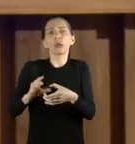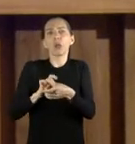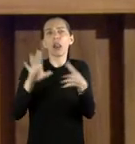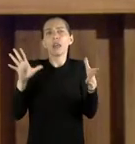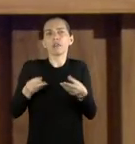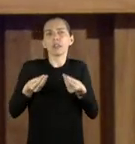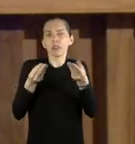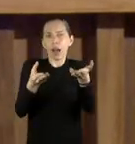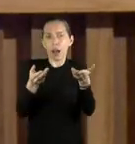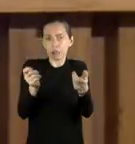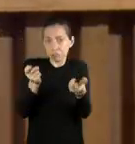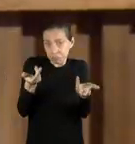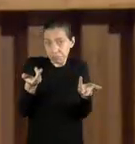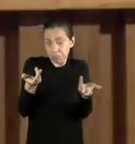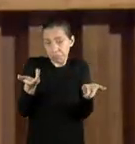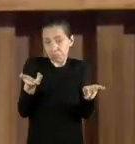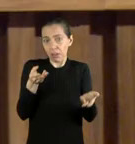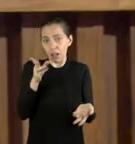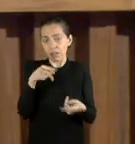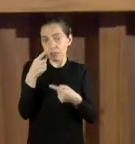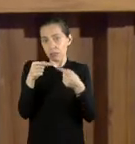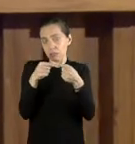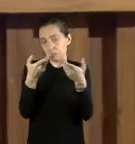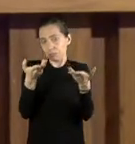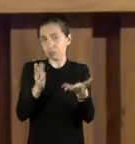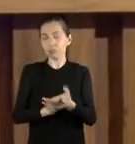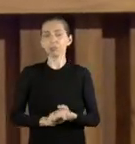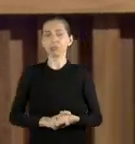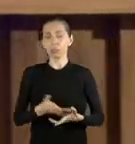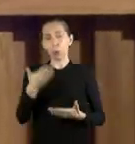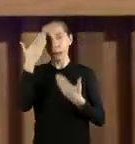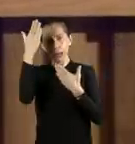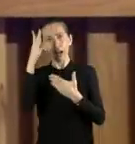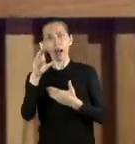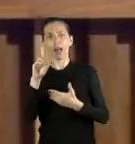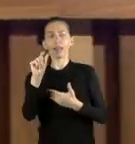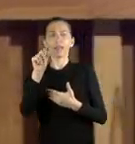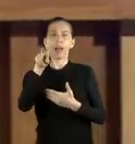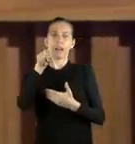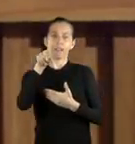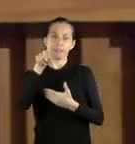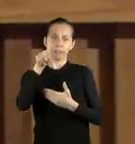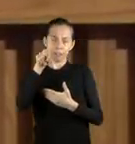Tá? Obrigado, Davi. Então,